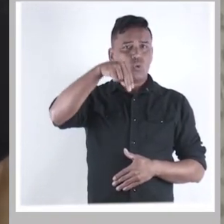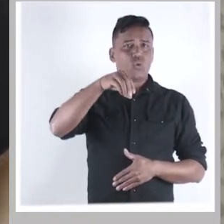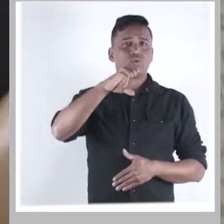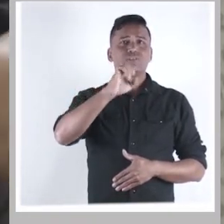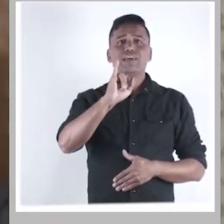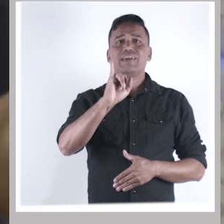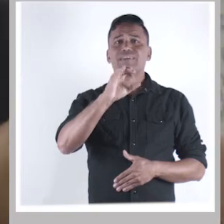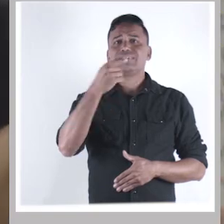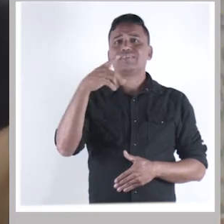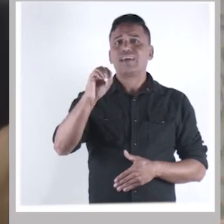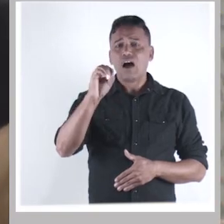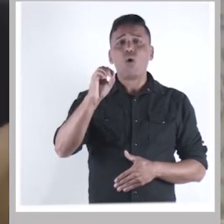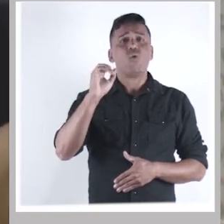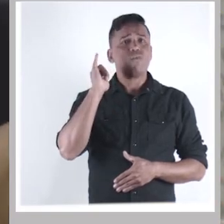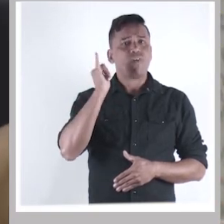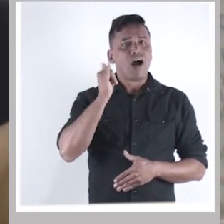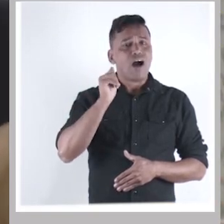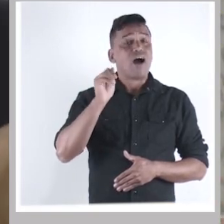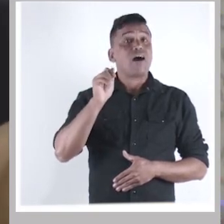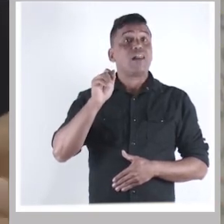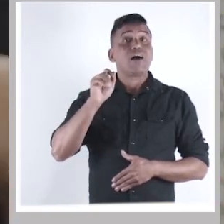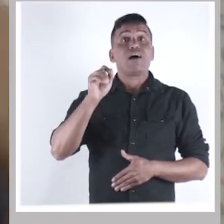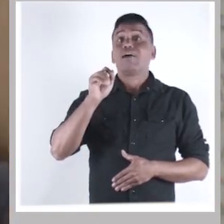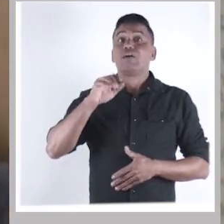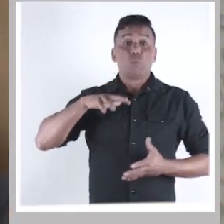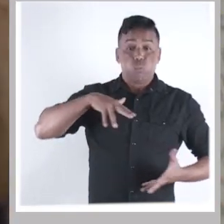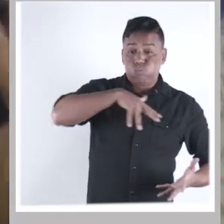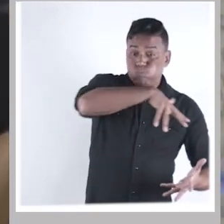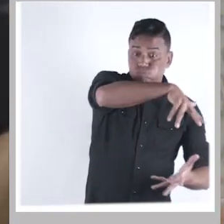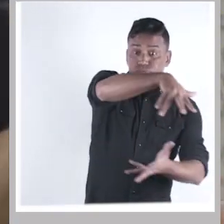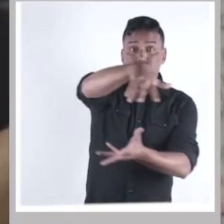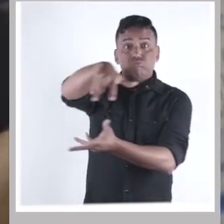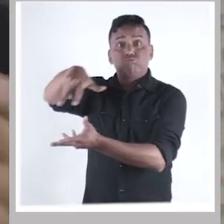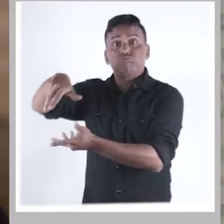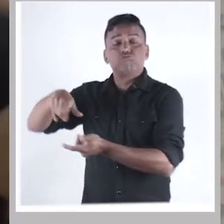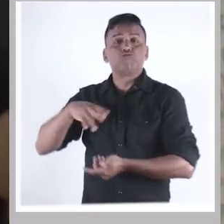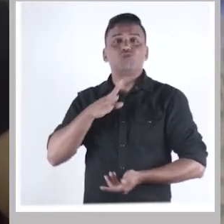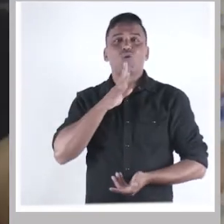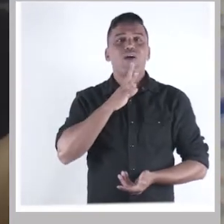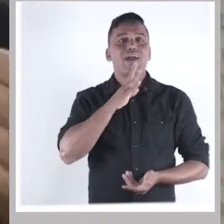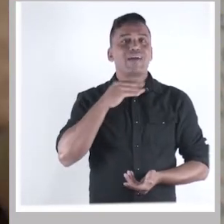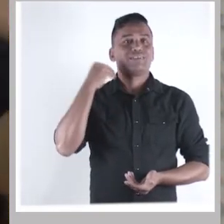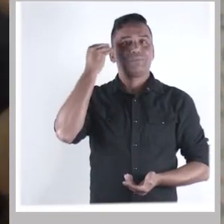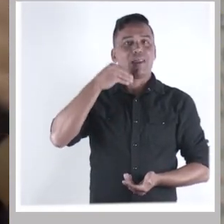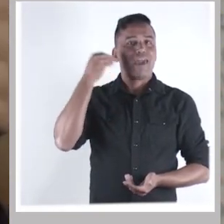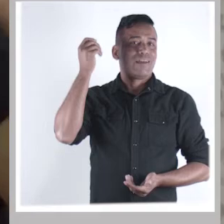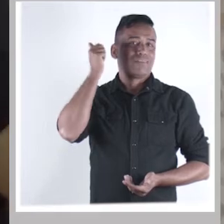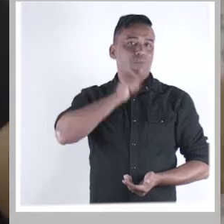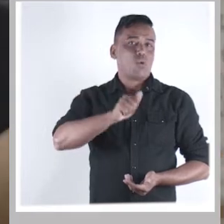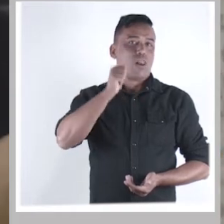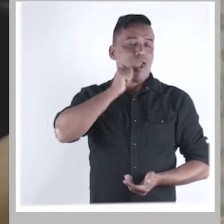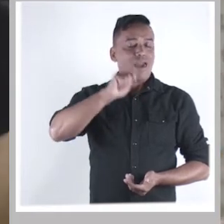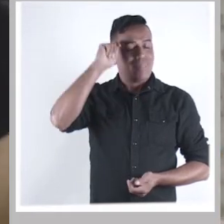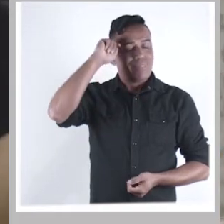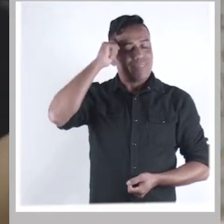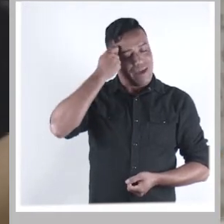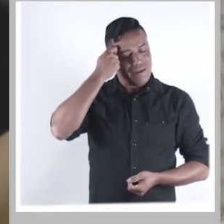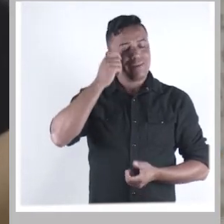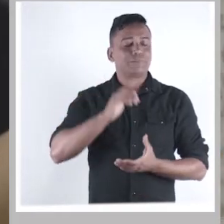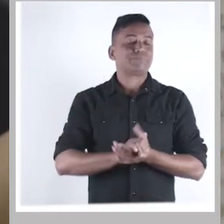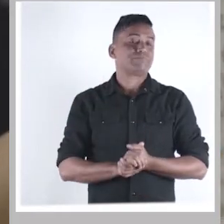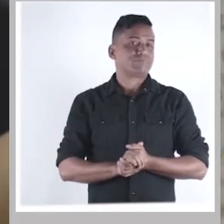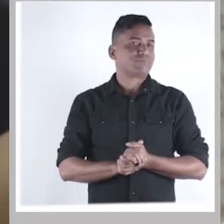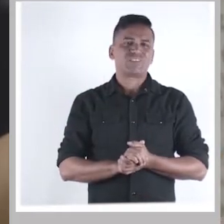Conceição diz que é a literatura universal, ou seja, que é essa literatura escrita a partir da experiência da mulher